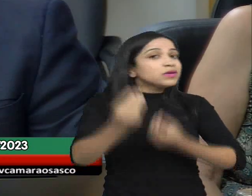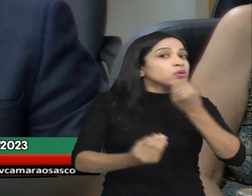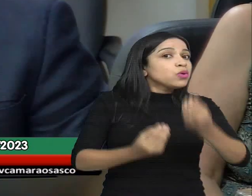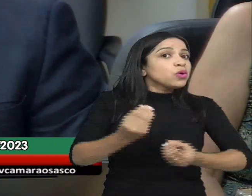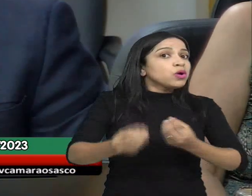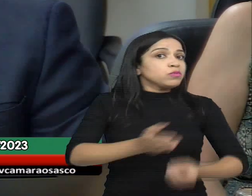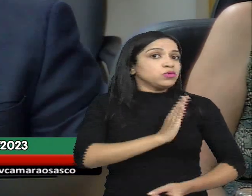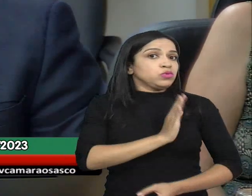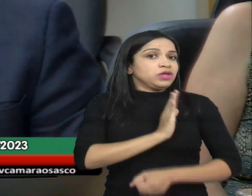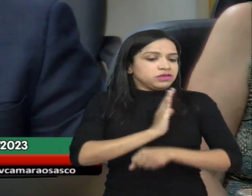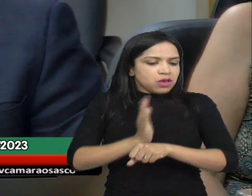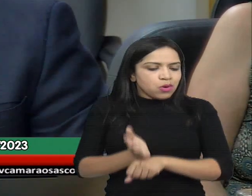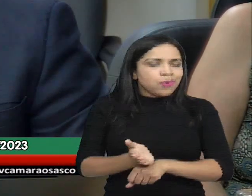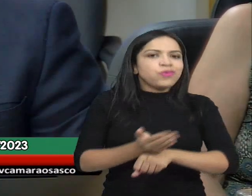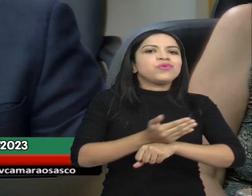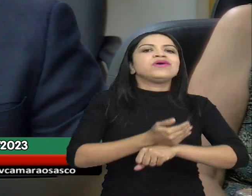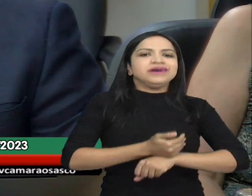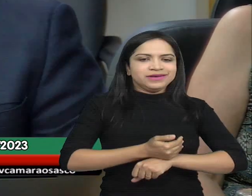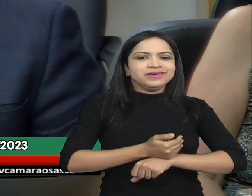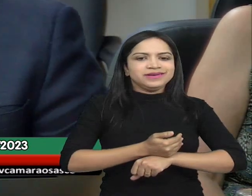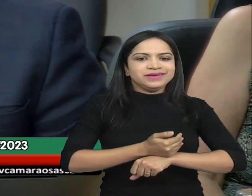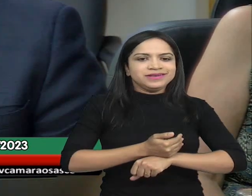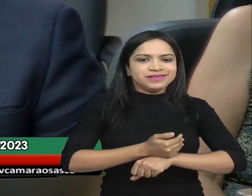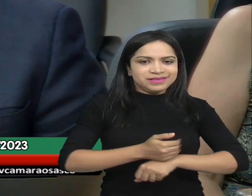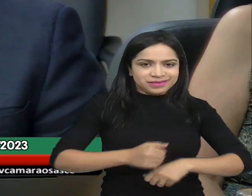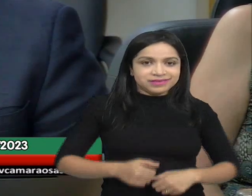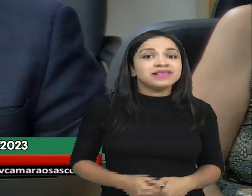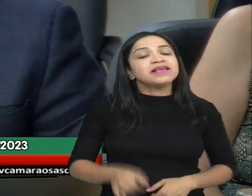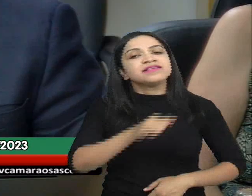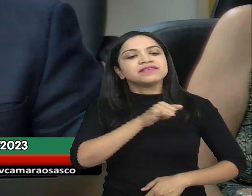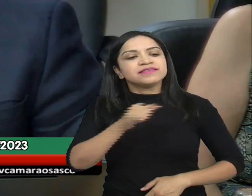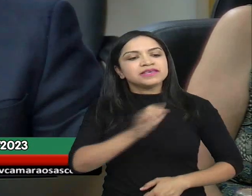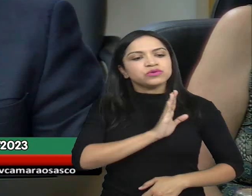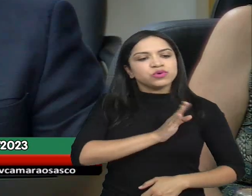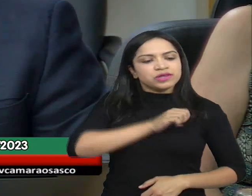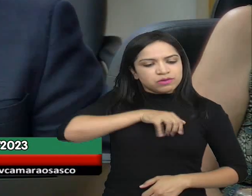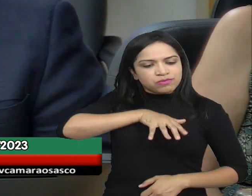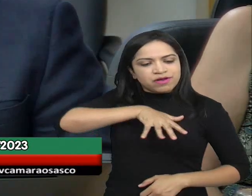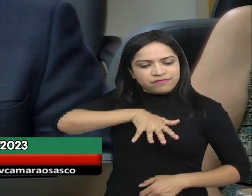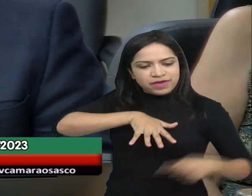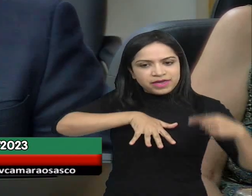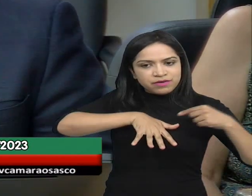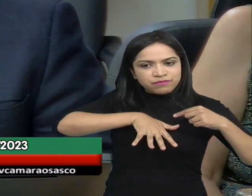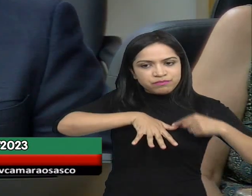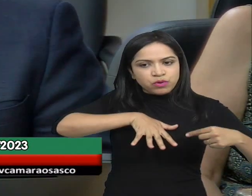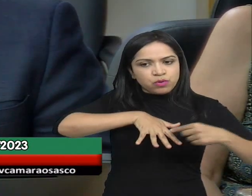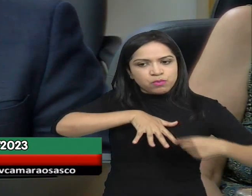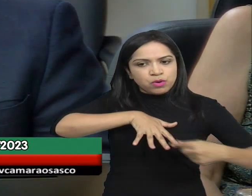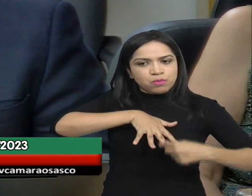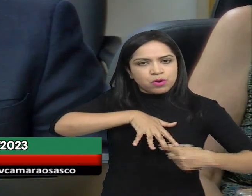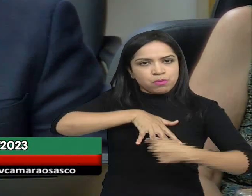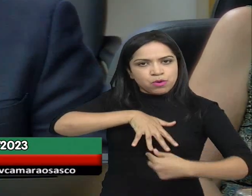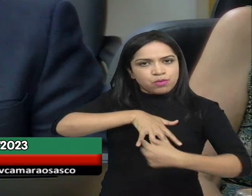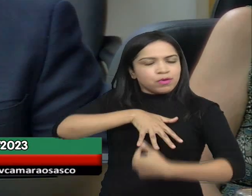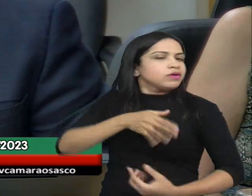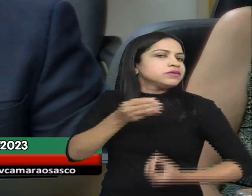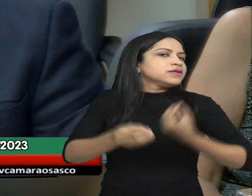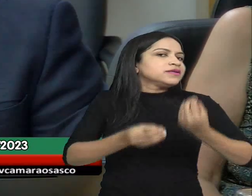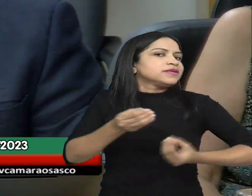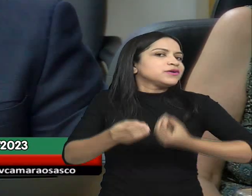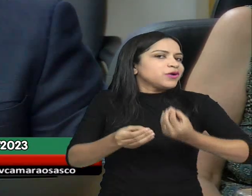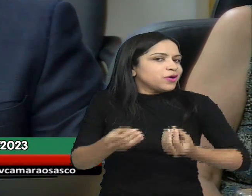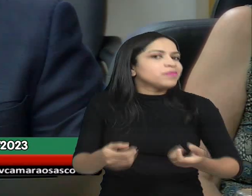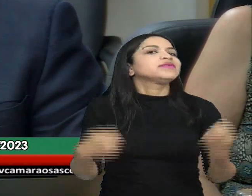do entupimento, a doença aterosclerótica, né, a doença arterial coronariana. Então, é fundamental que a gente submeta esse